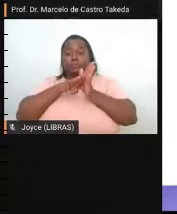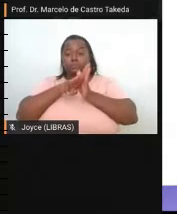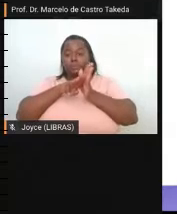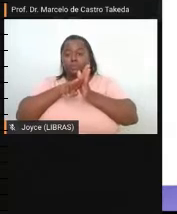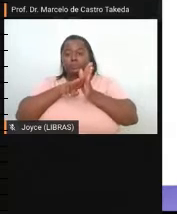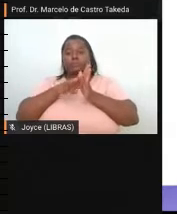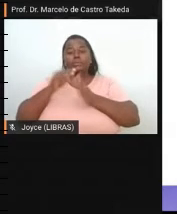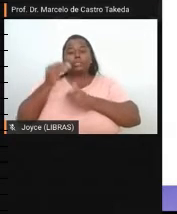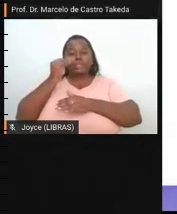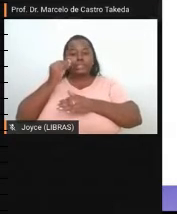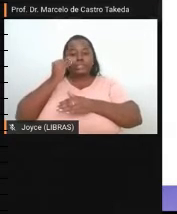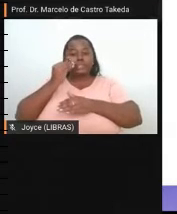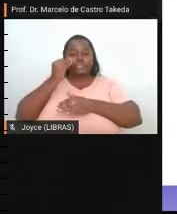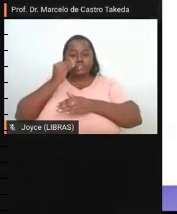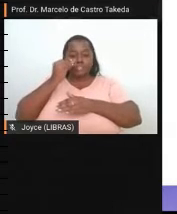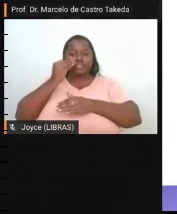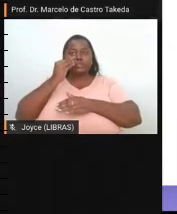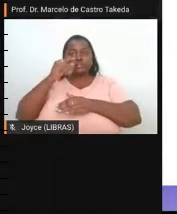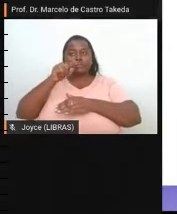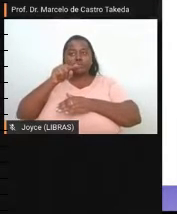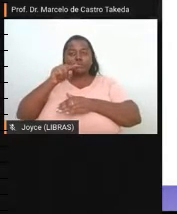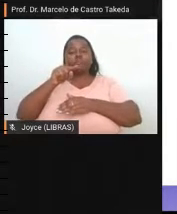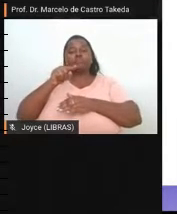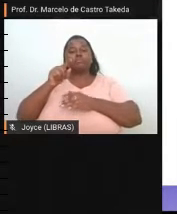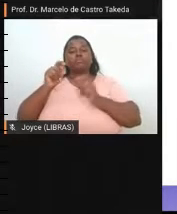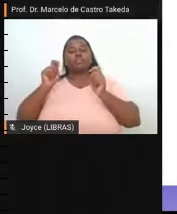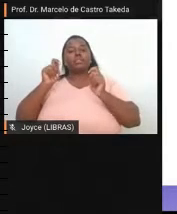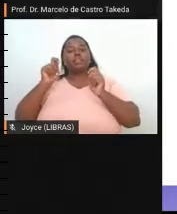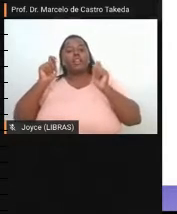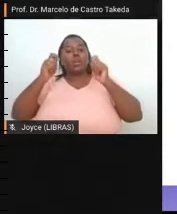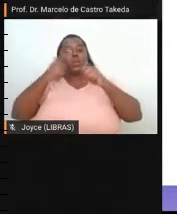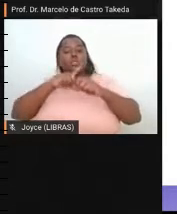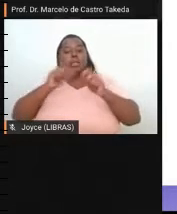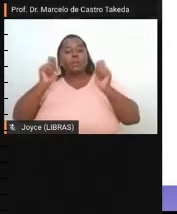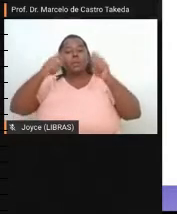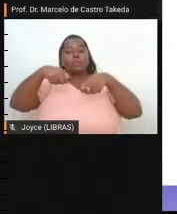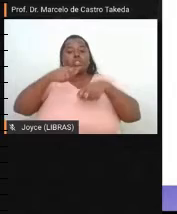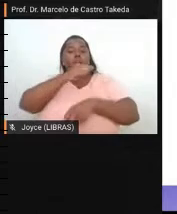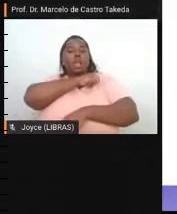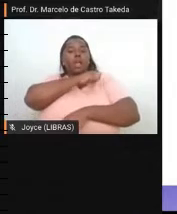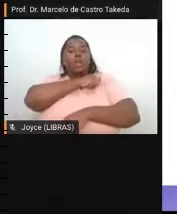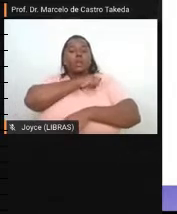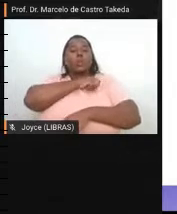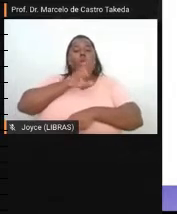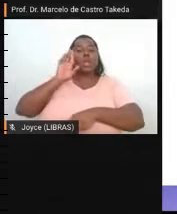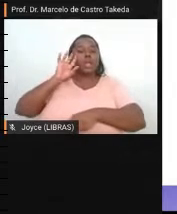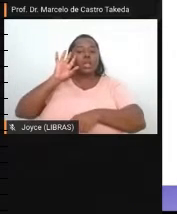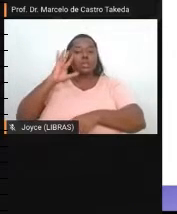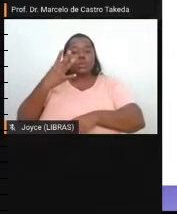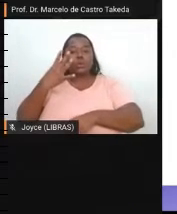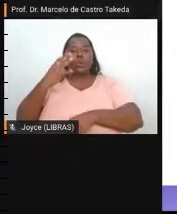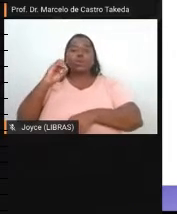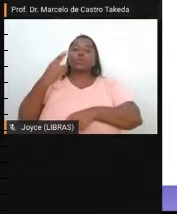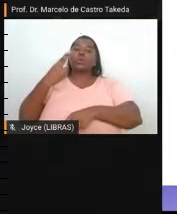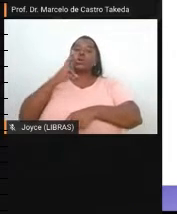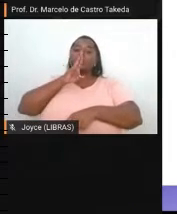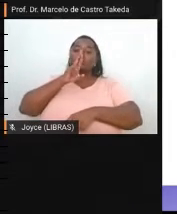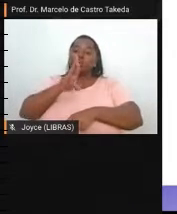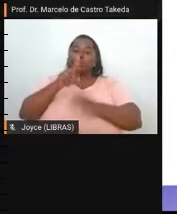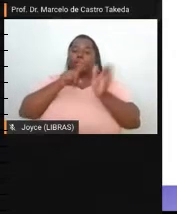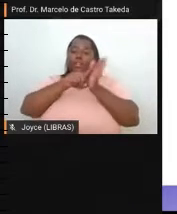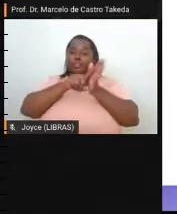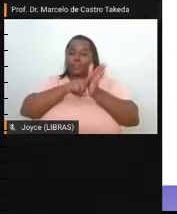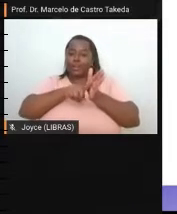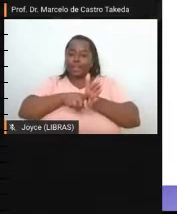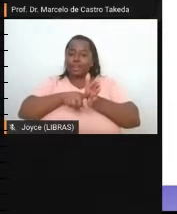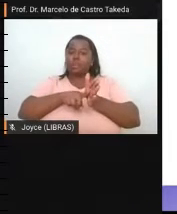tentativas permitidas, a gente consegue permitir que um aluno faça ou responda um determinado questionário um número